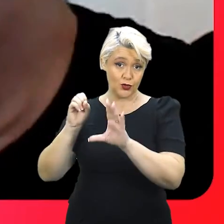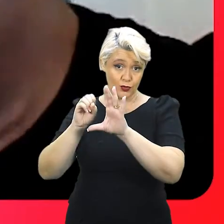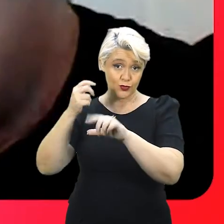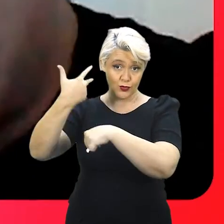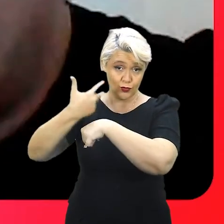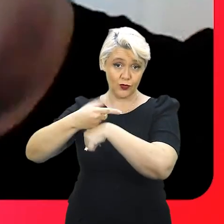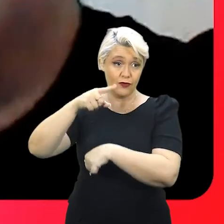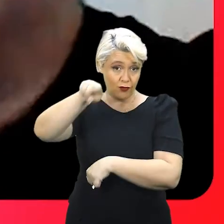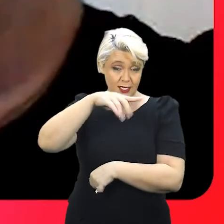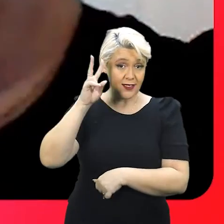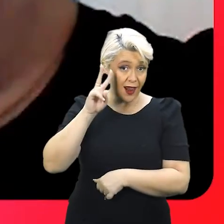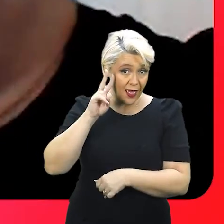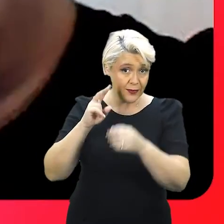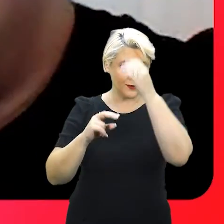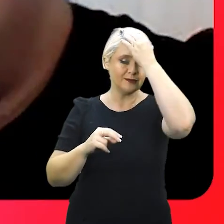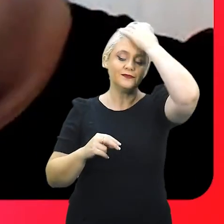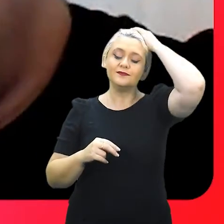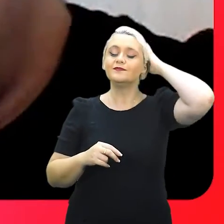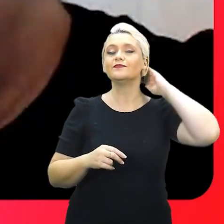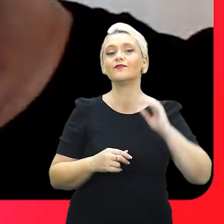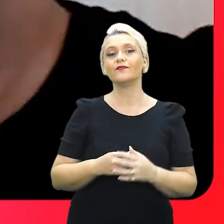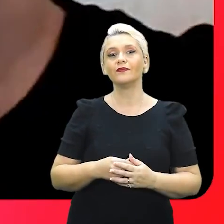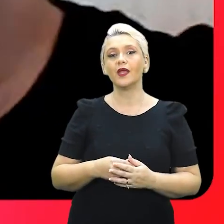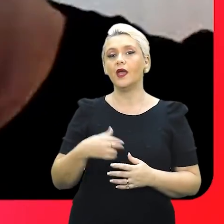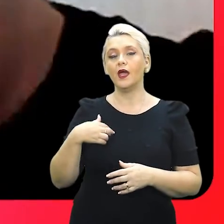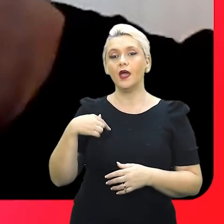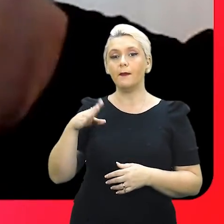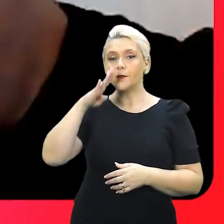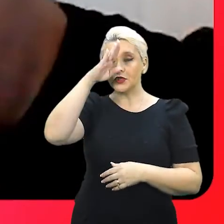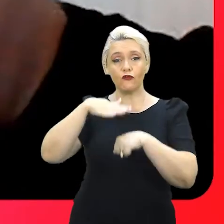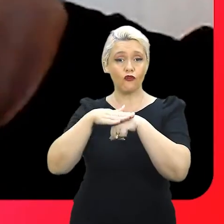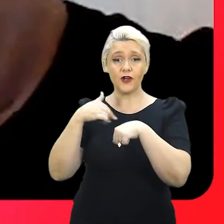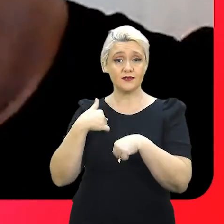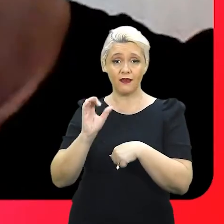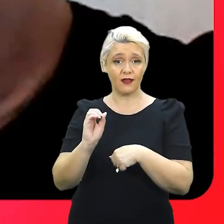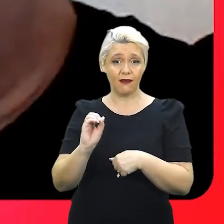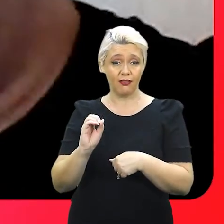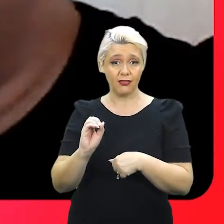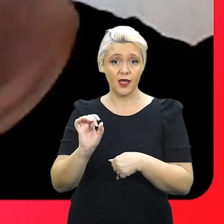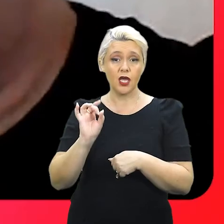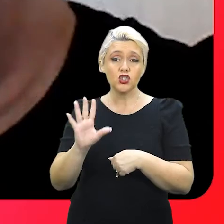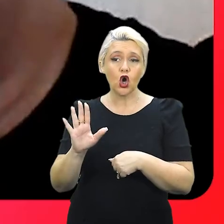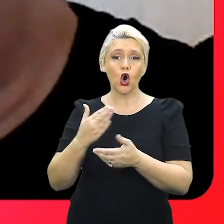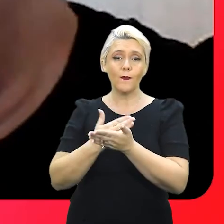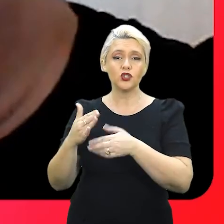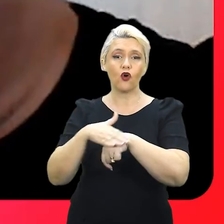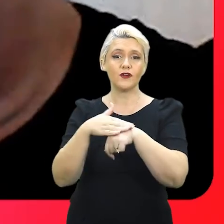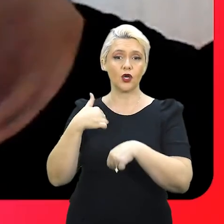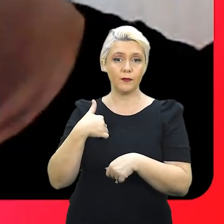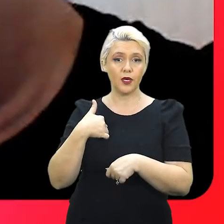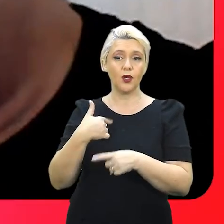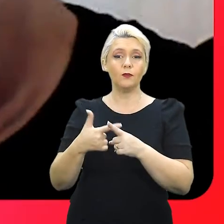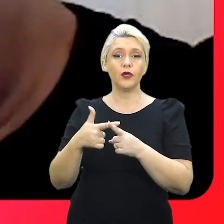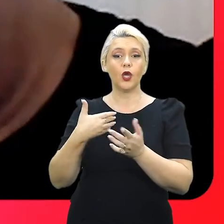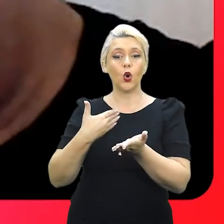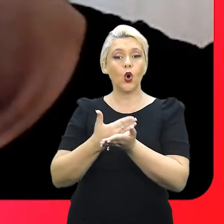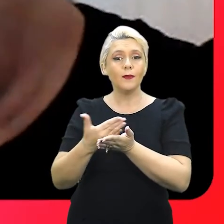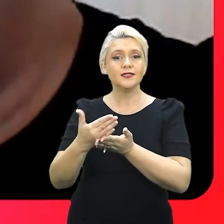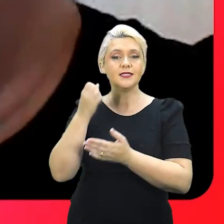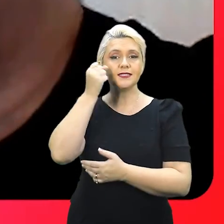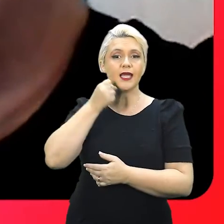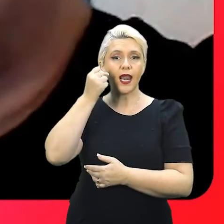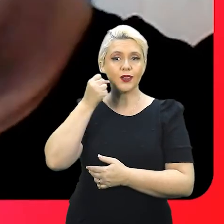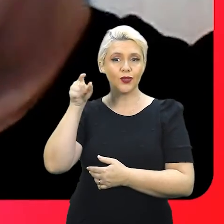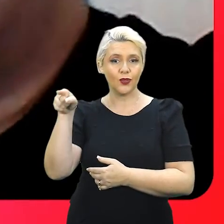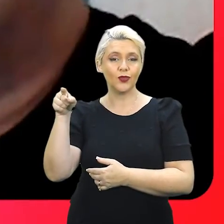se lembra, ele nem conversava comigo. Ele só passou a conversar comigo no primeiro ano de mandato